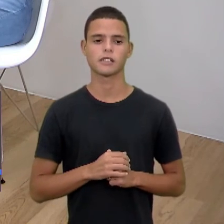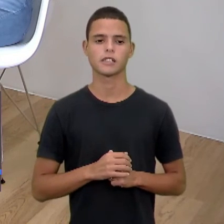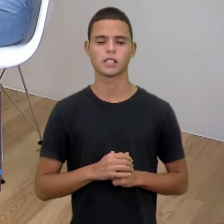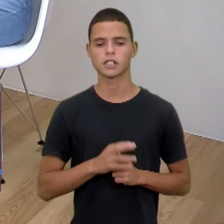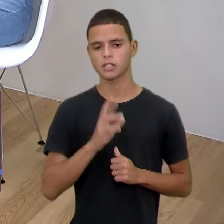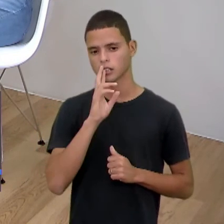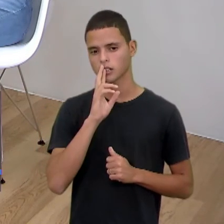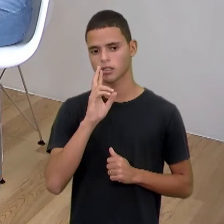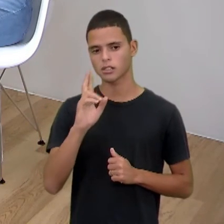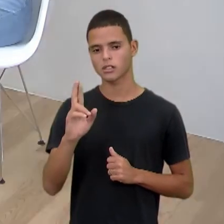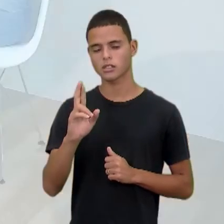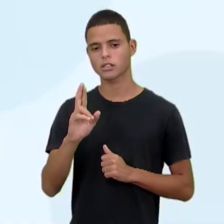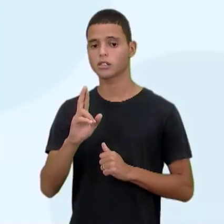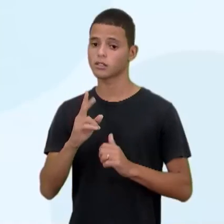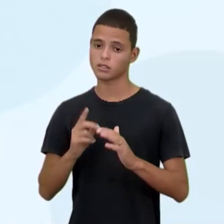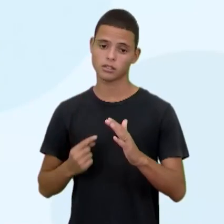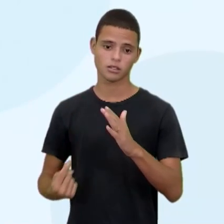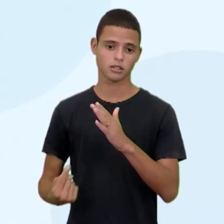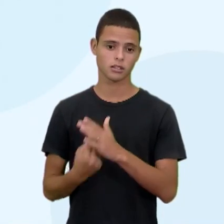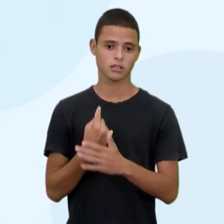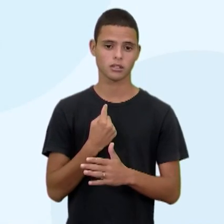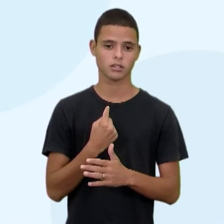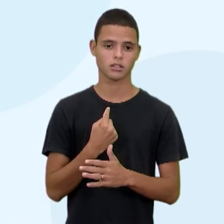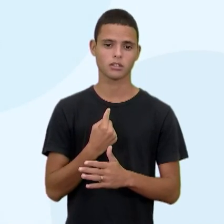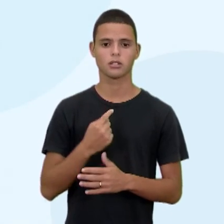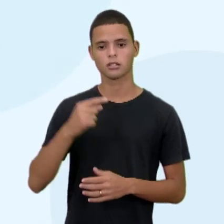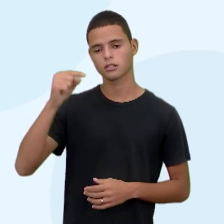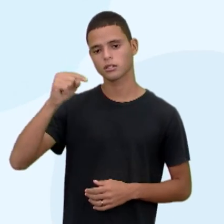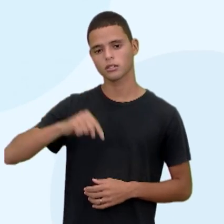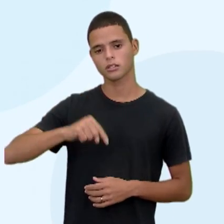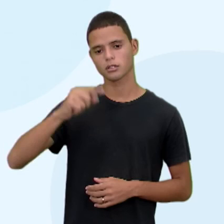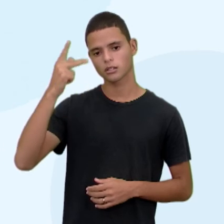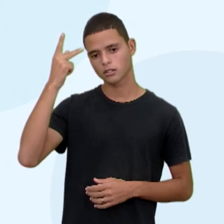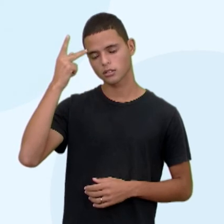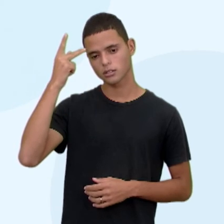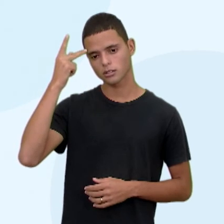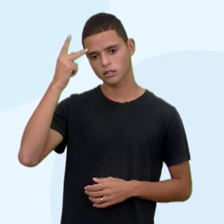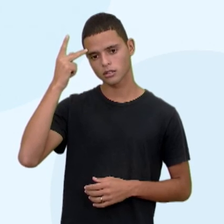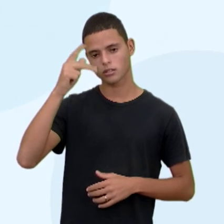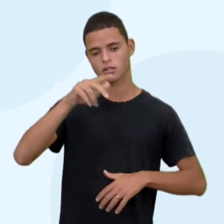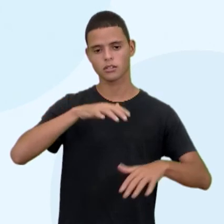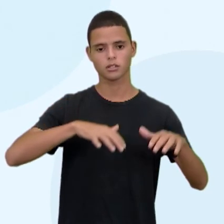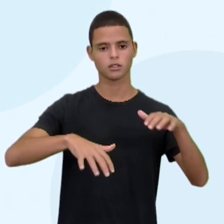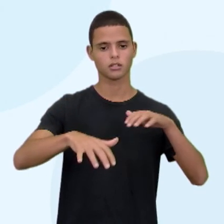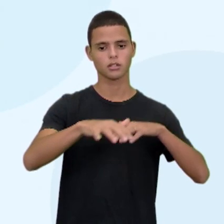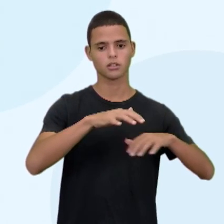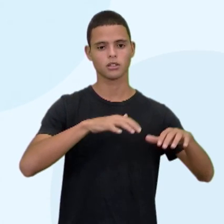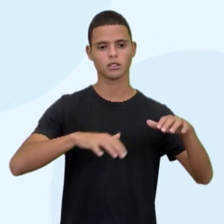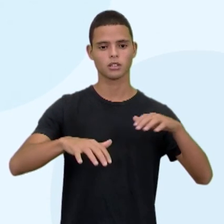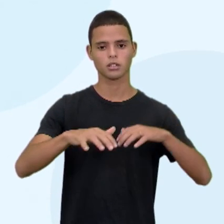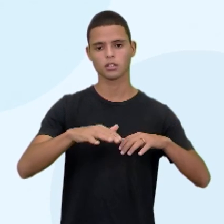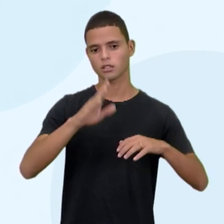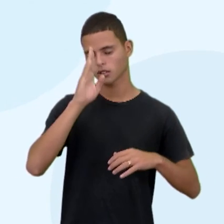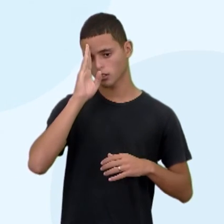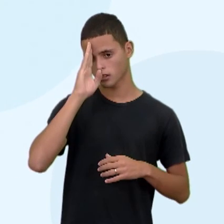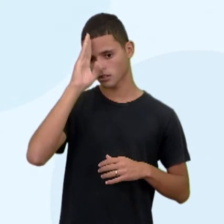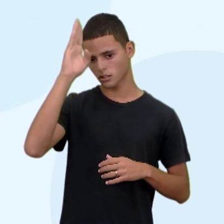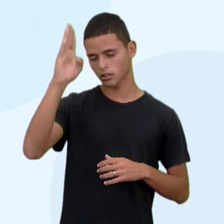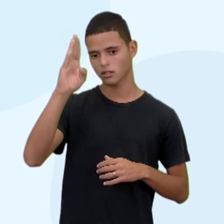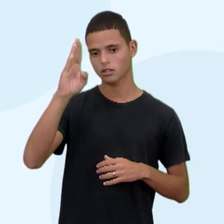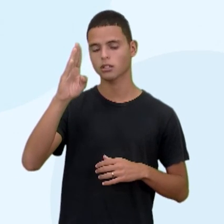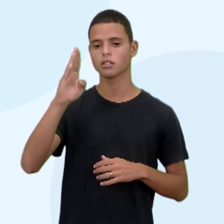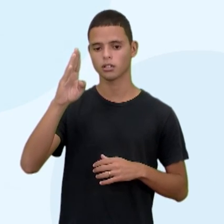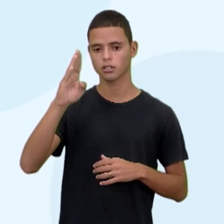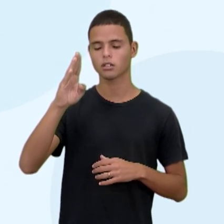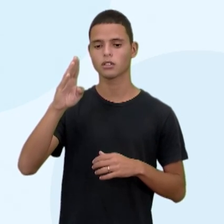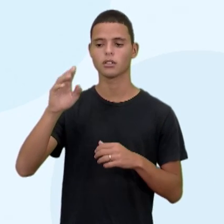Respondemos a pergunta! Olha, aqui em São Paulo. Aqui em São Paulo, tá? Na região metropolitana de São Paulo, principalmente o bairro de